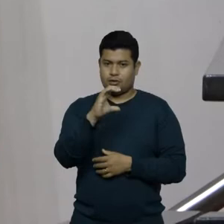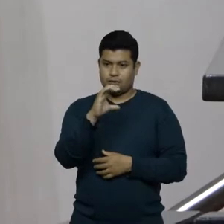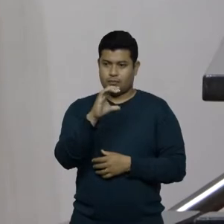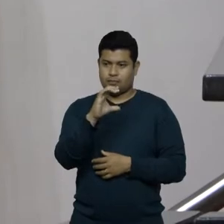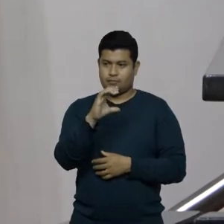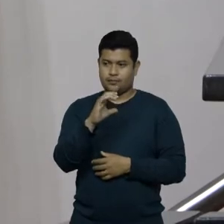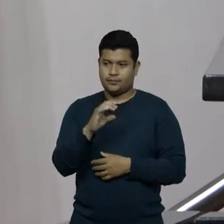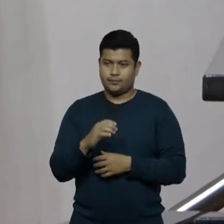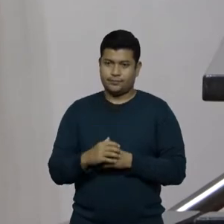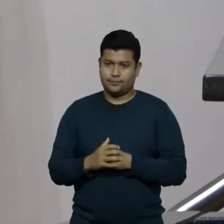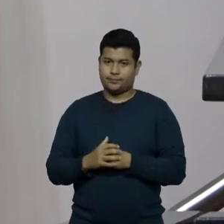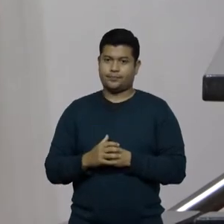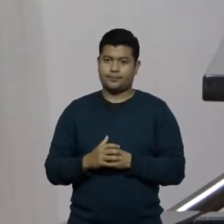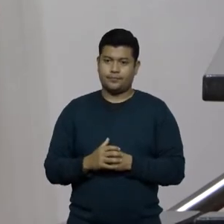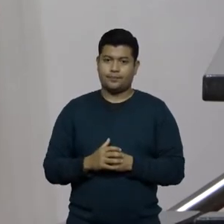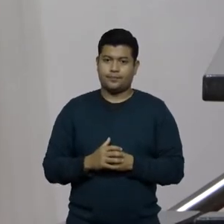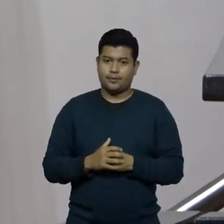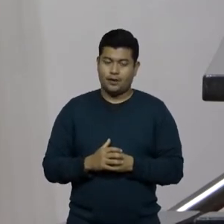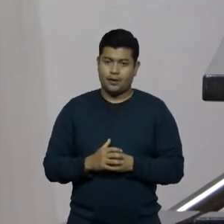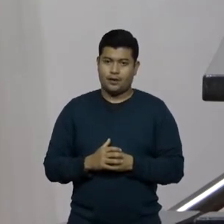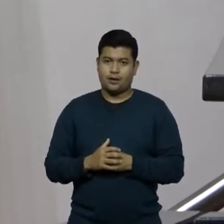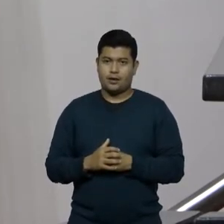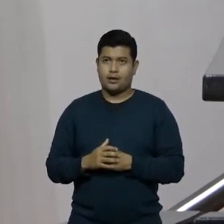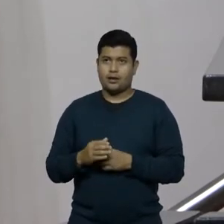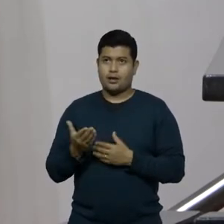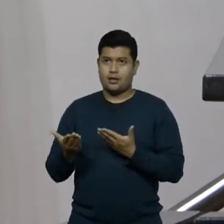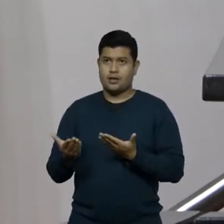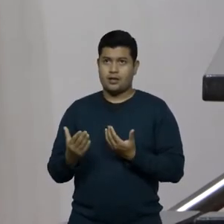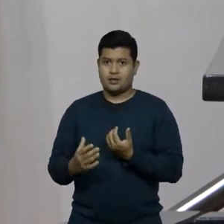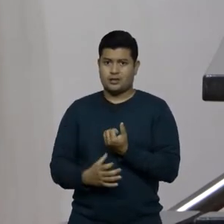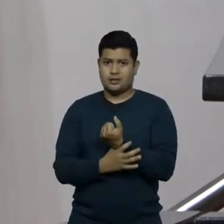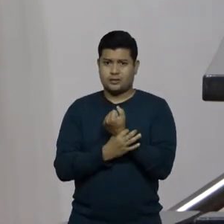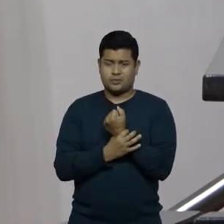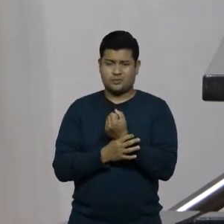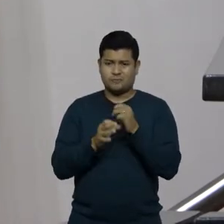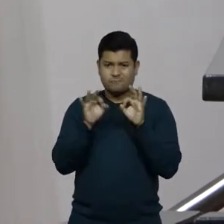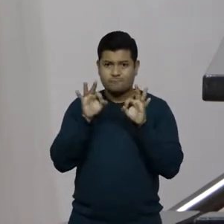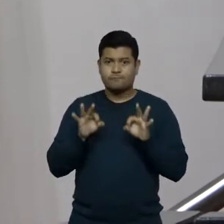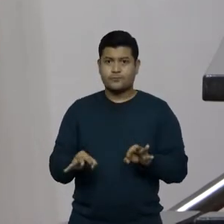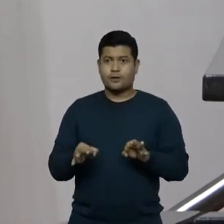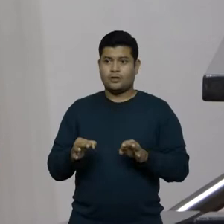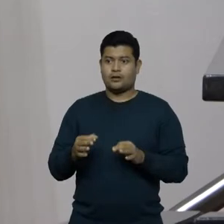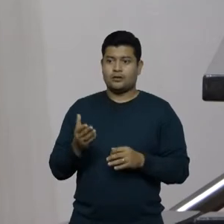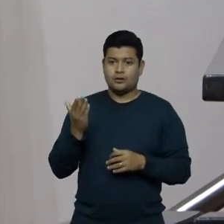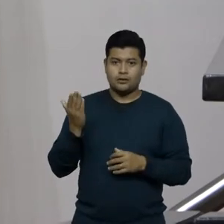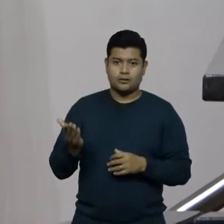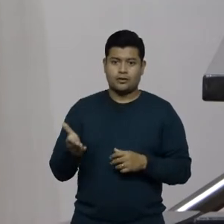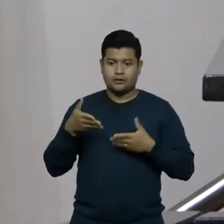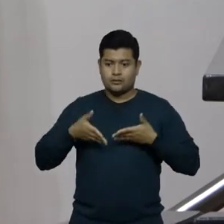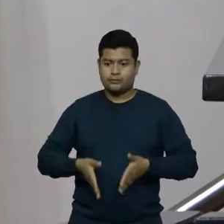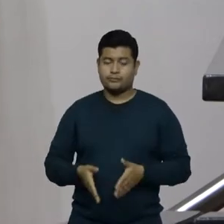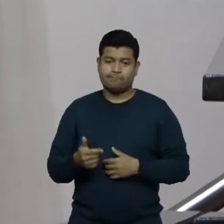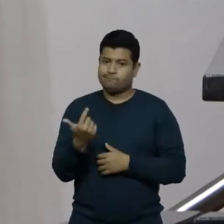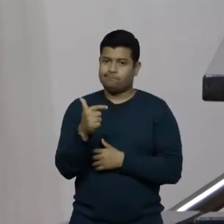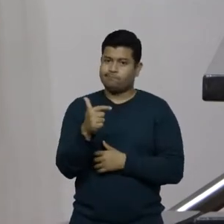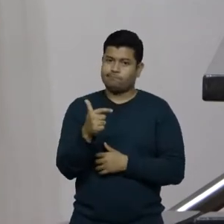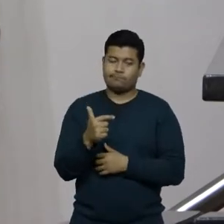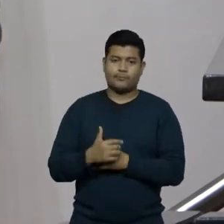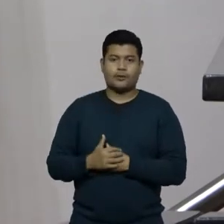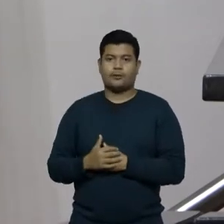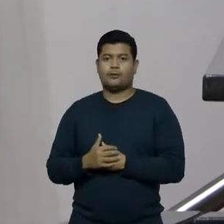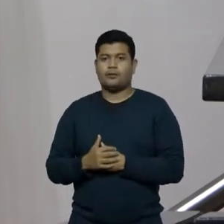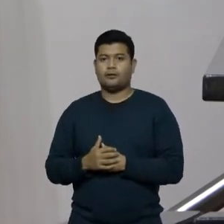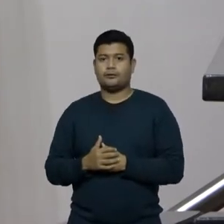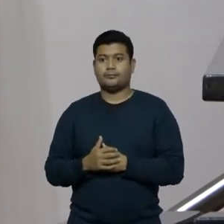e não tem que não se tem a segurança efetiva da onde de tatuar Anatel bom